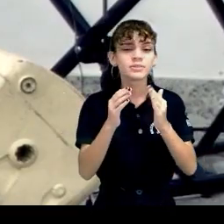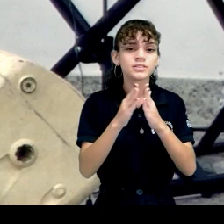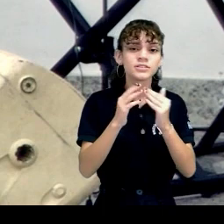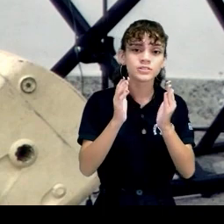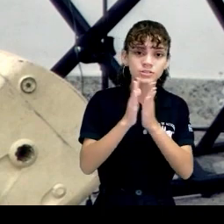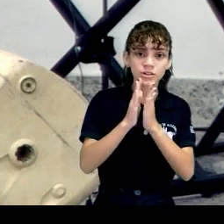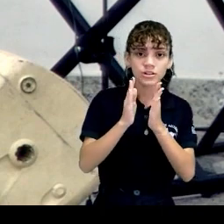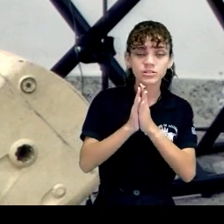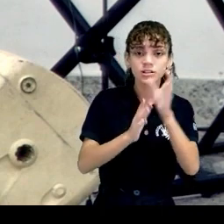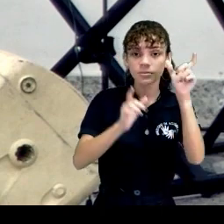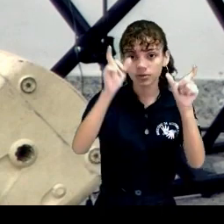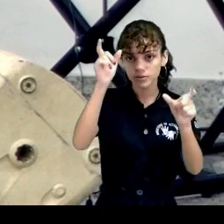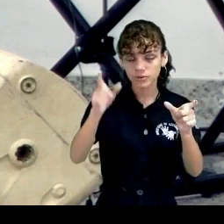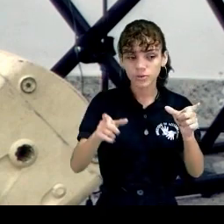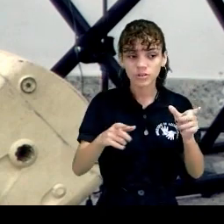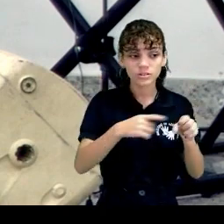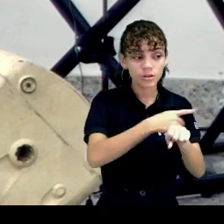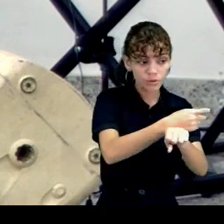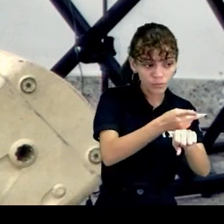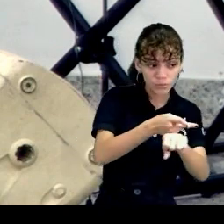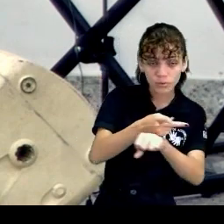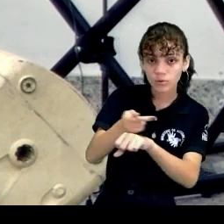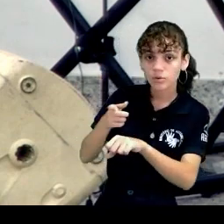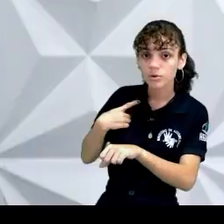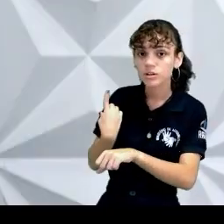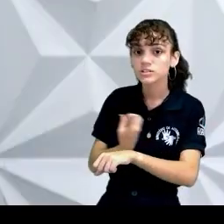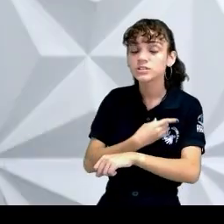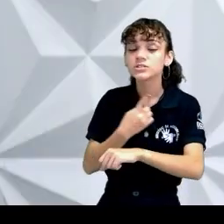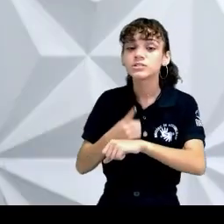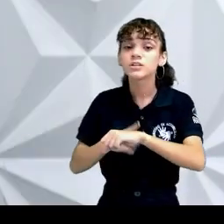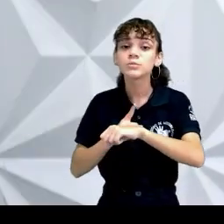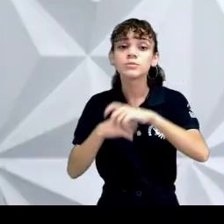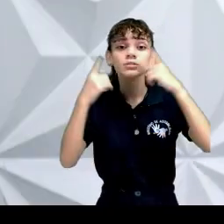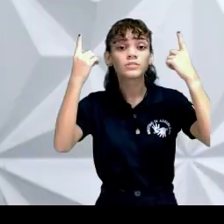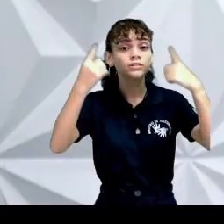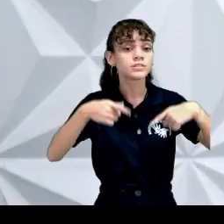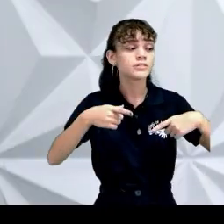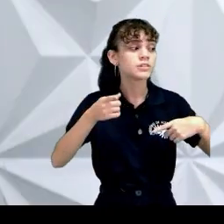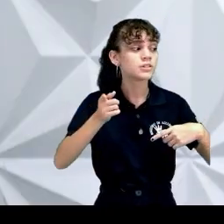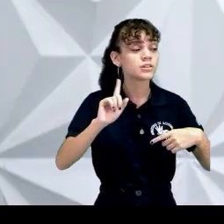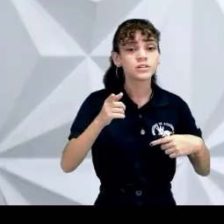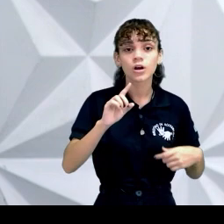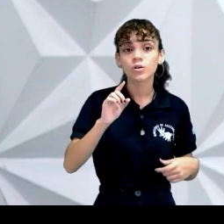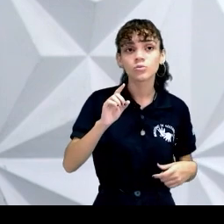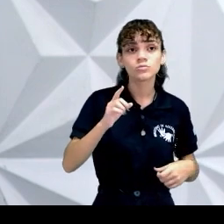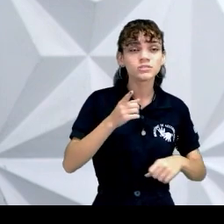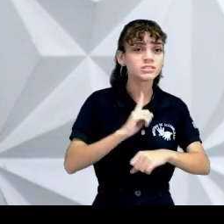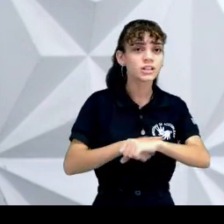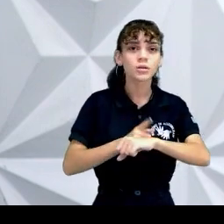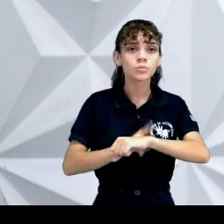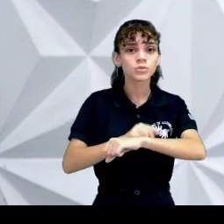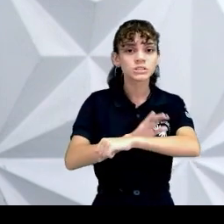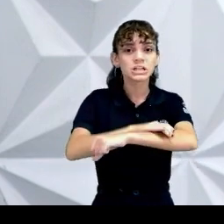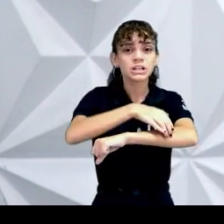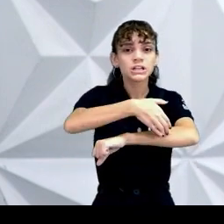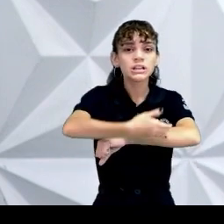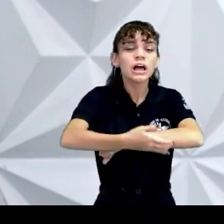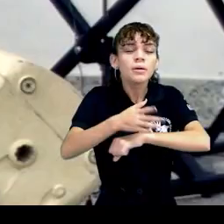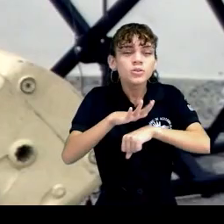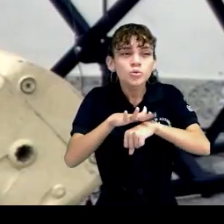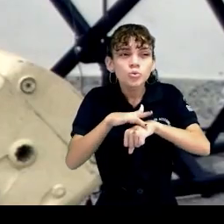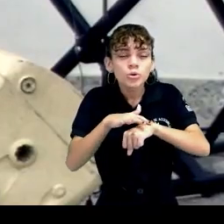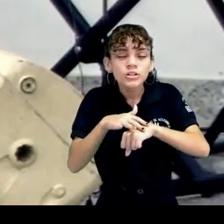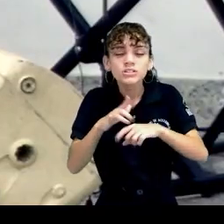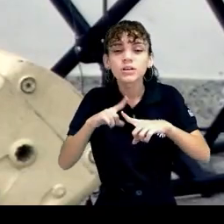lepra, mas em momentos semelhantes a eles. Momentos em que a gente precisa da cura, da autorização